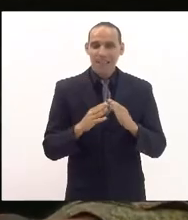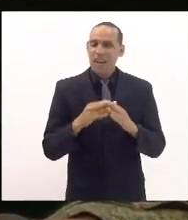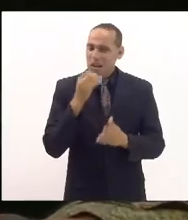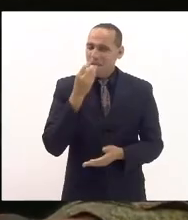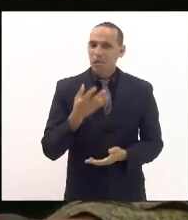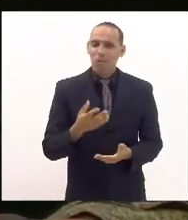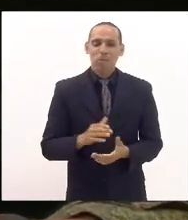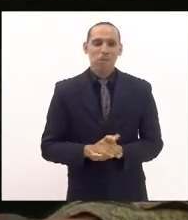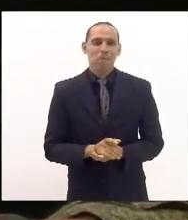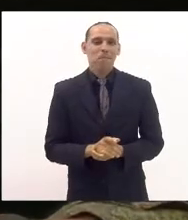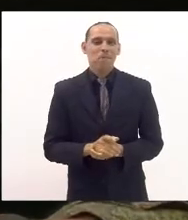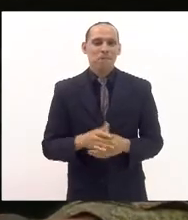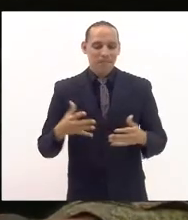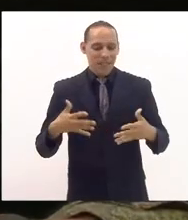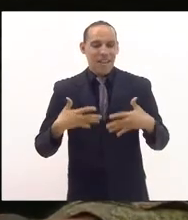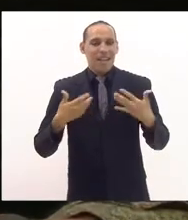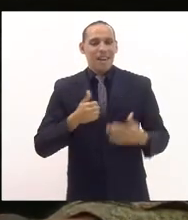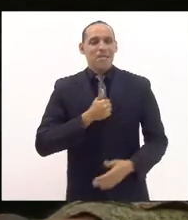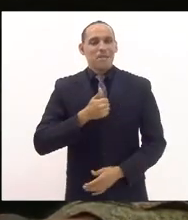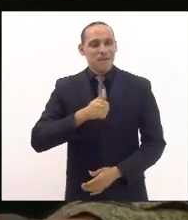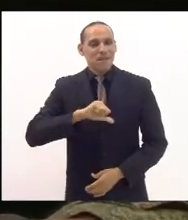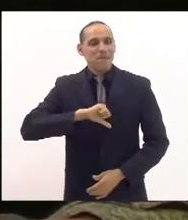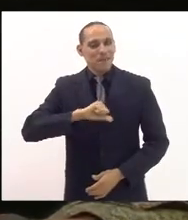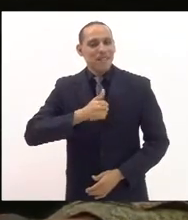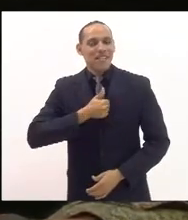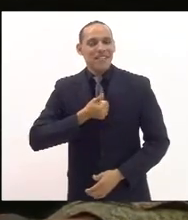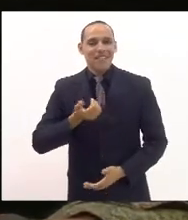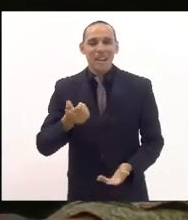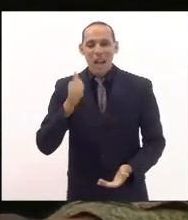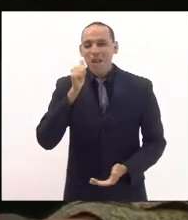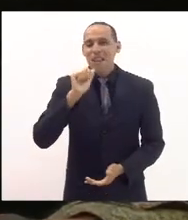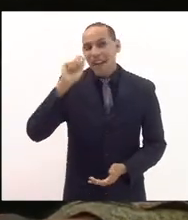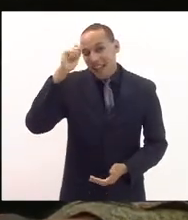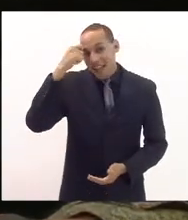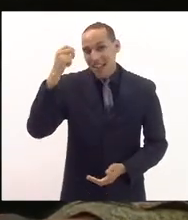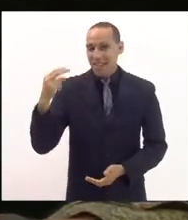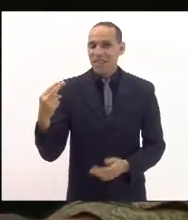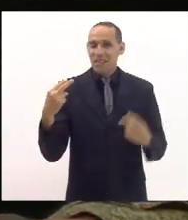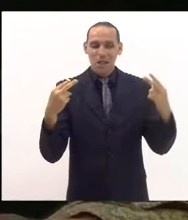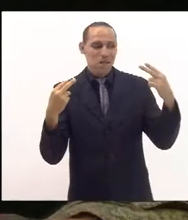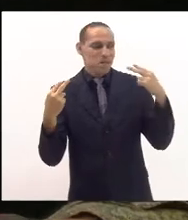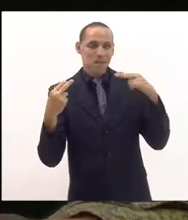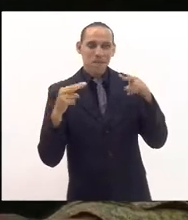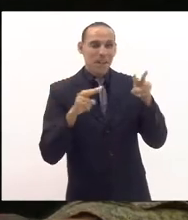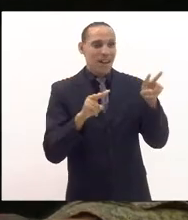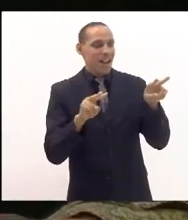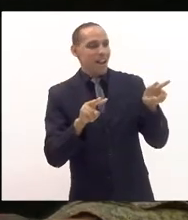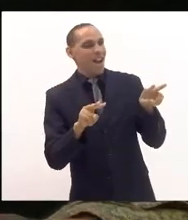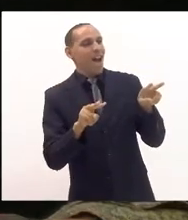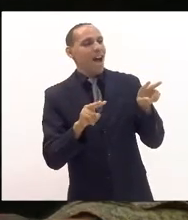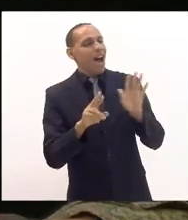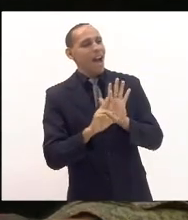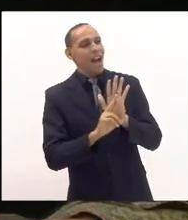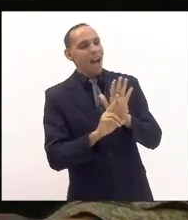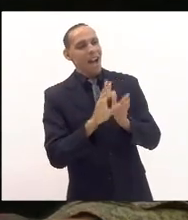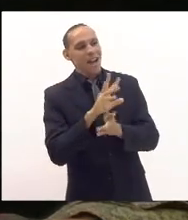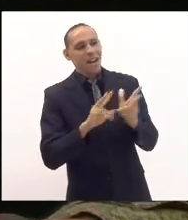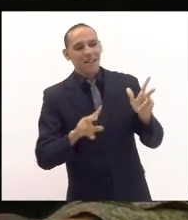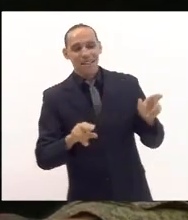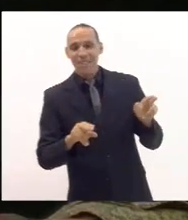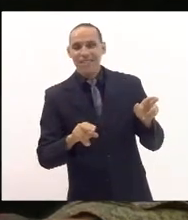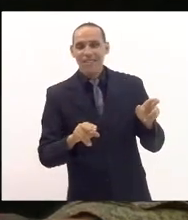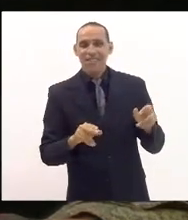essa é bom para a autoestima né as mulheres negras que nos veem se referenciam né